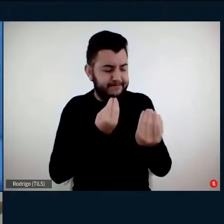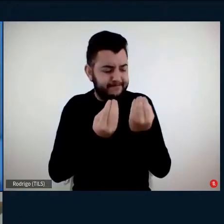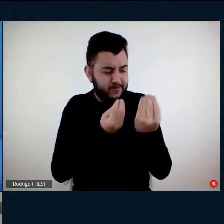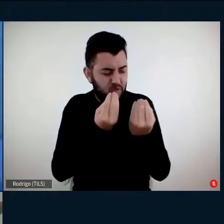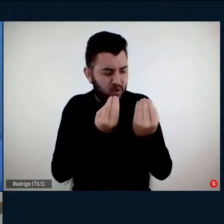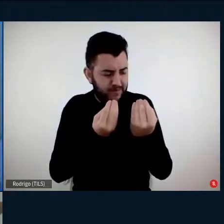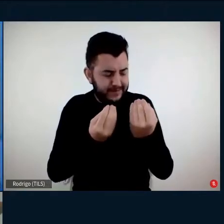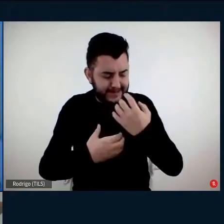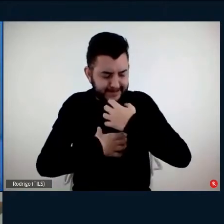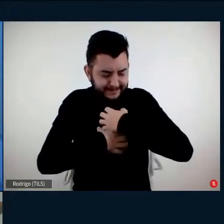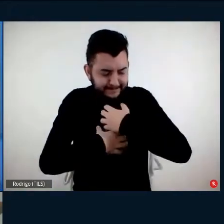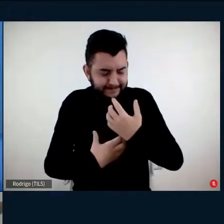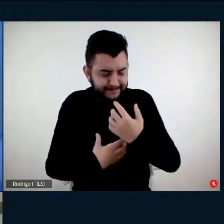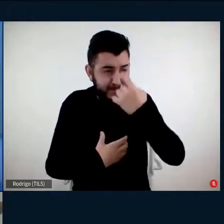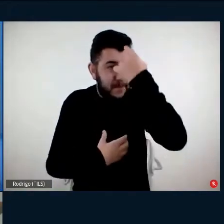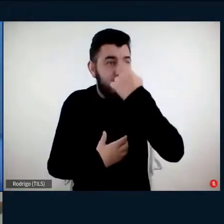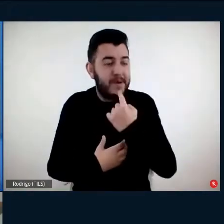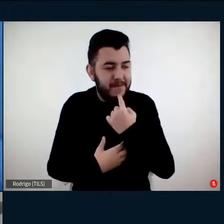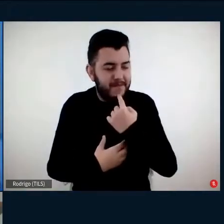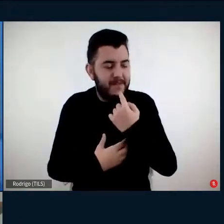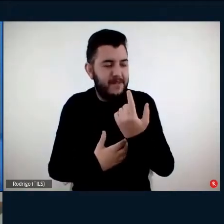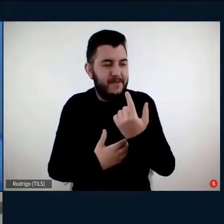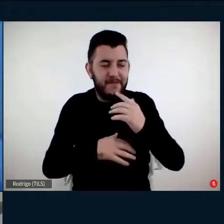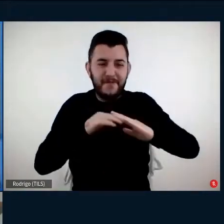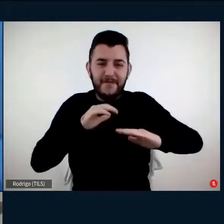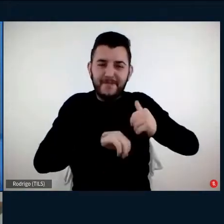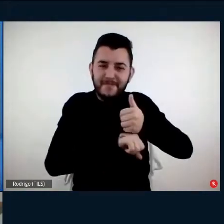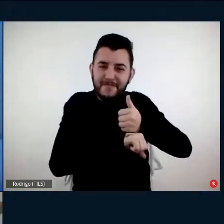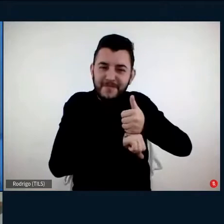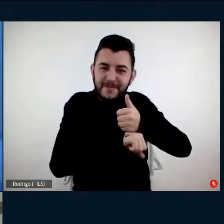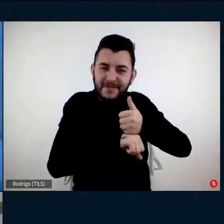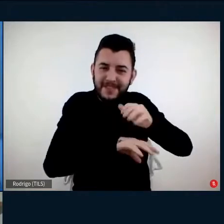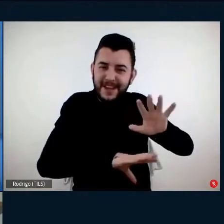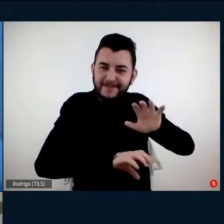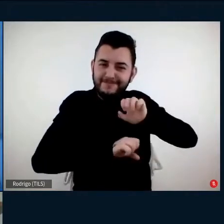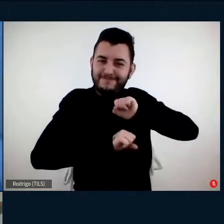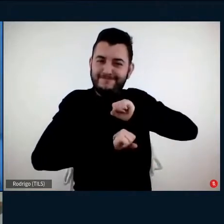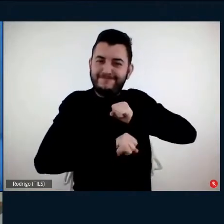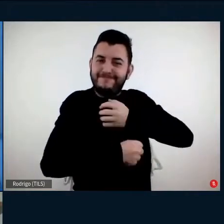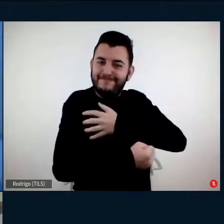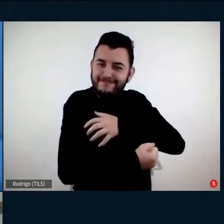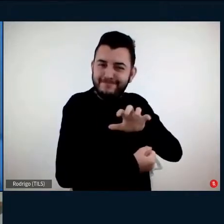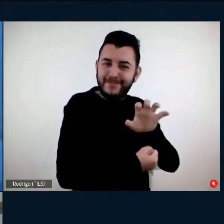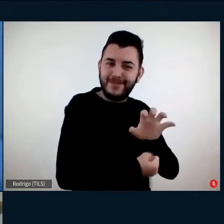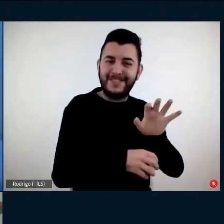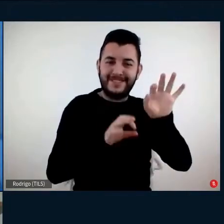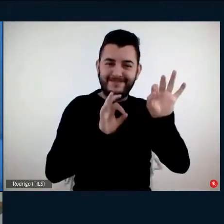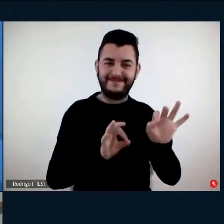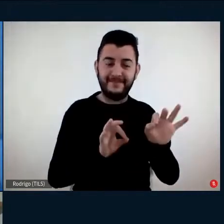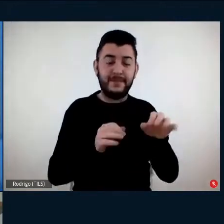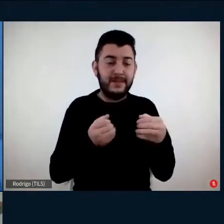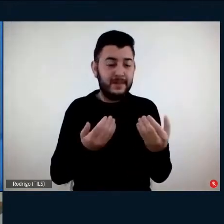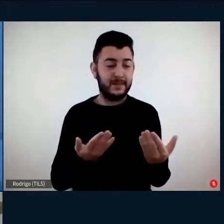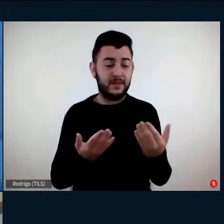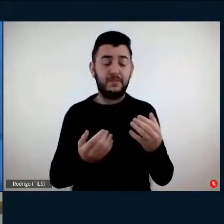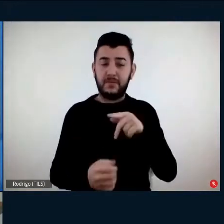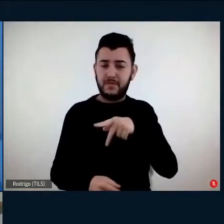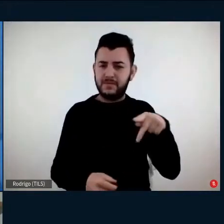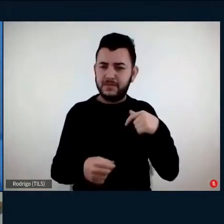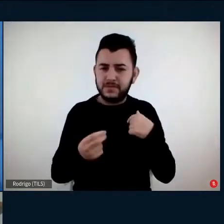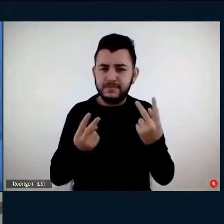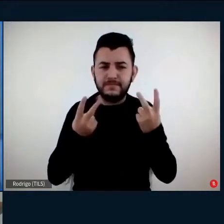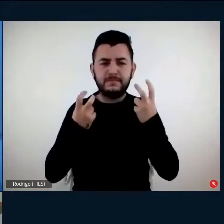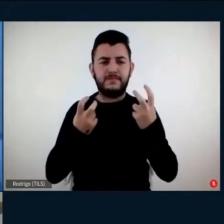se empoderar dele, mas eu percebo, professora, que o desenvolvimento das competências